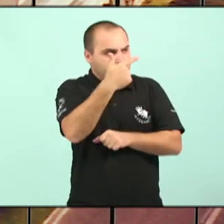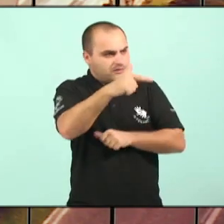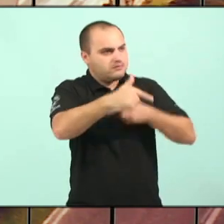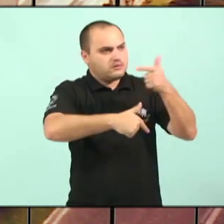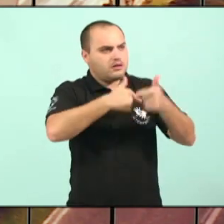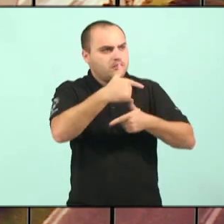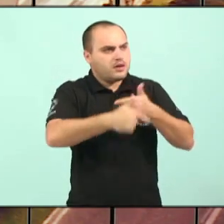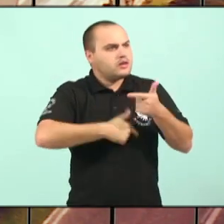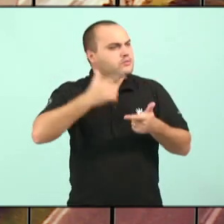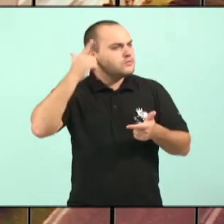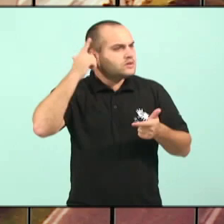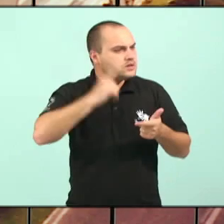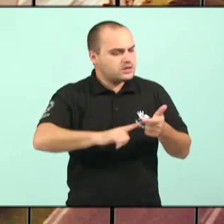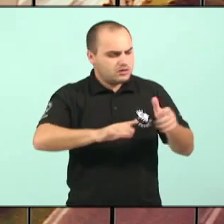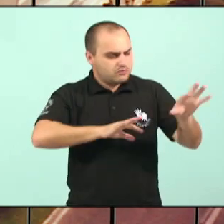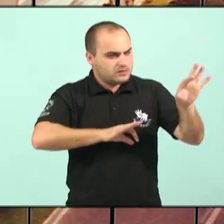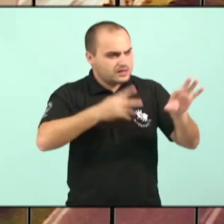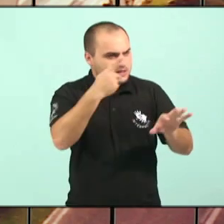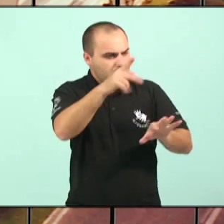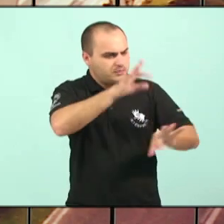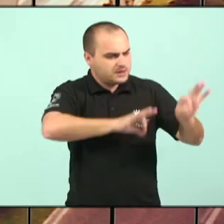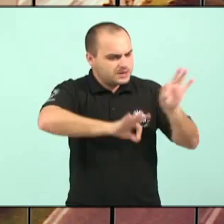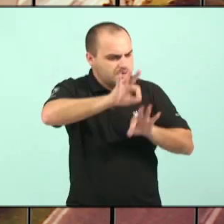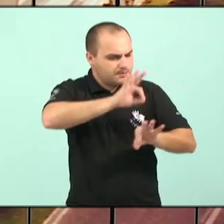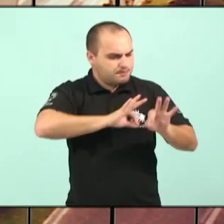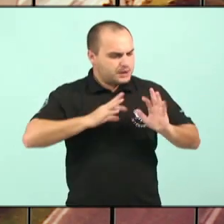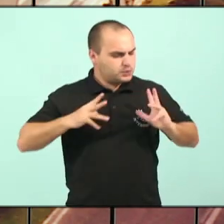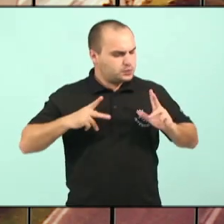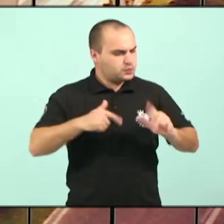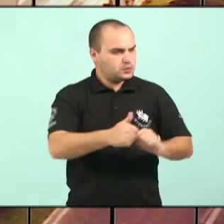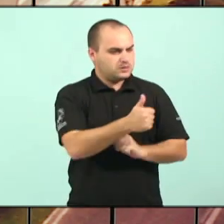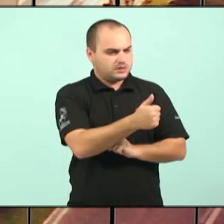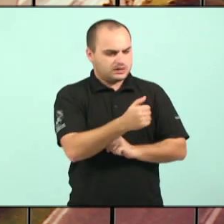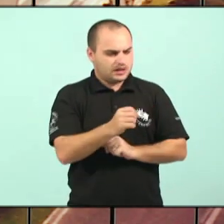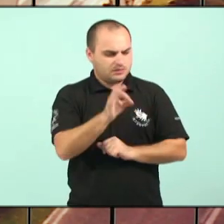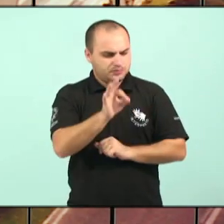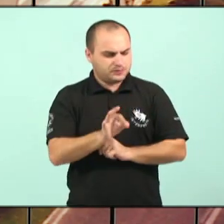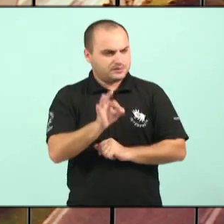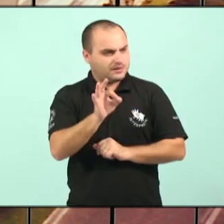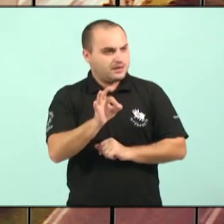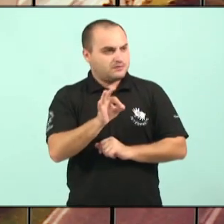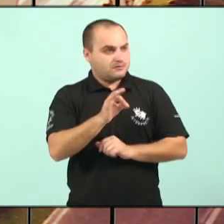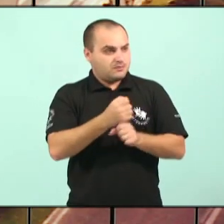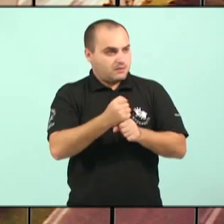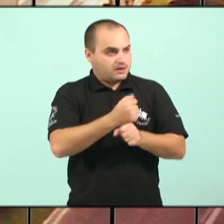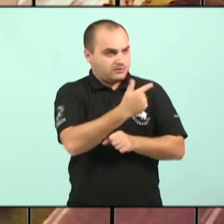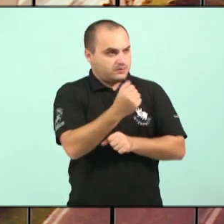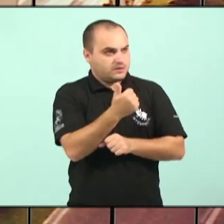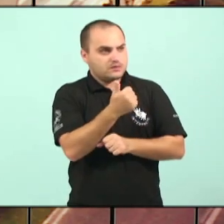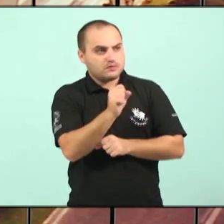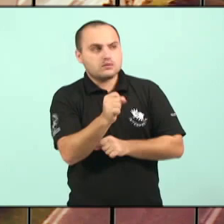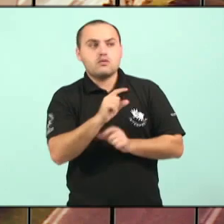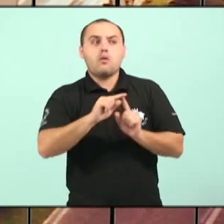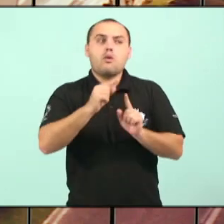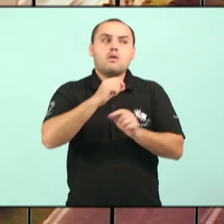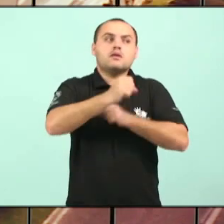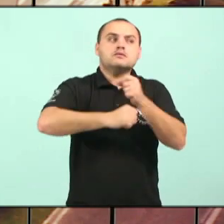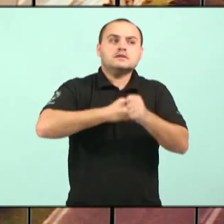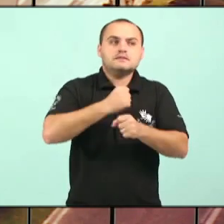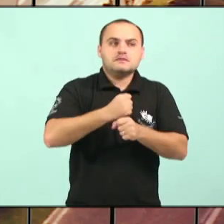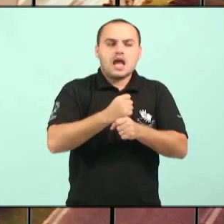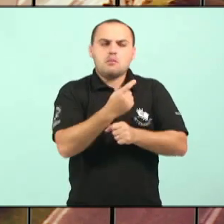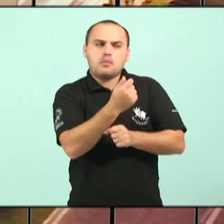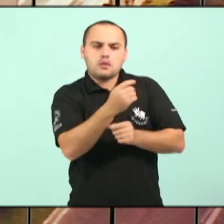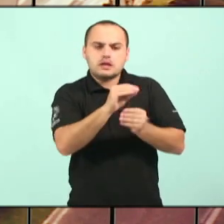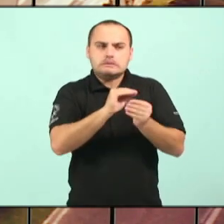conseguiu fechar, digamos, seu planejamento para o ano de 2018? Ou ficam algumas coisas para o ano que vem que